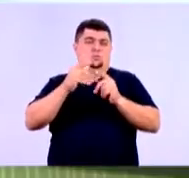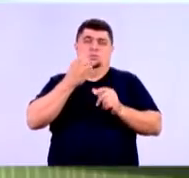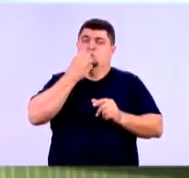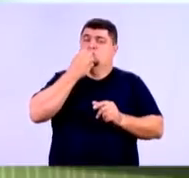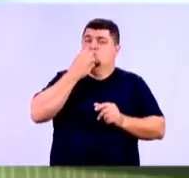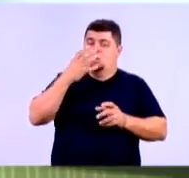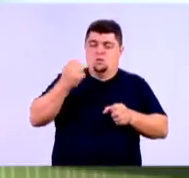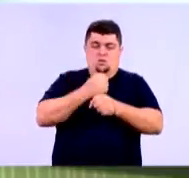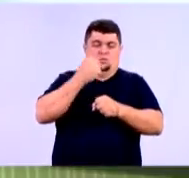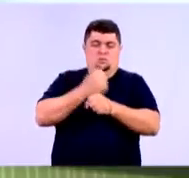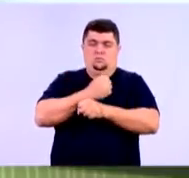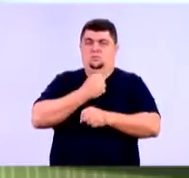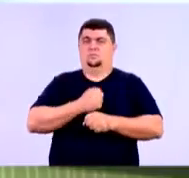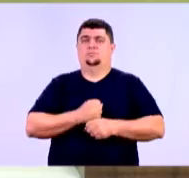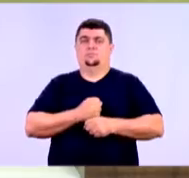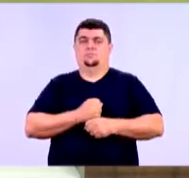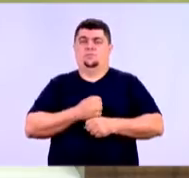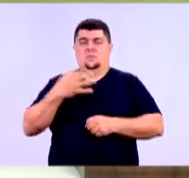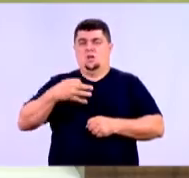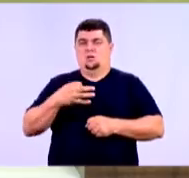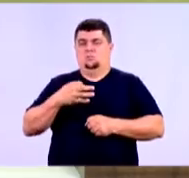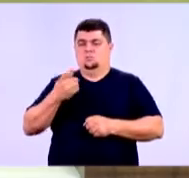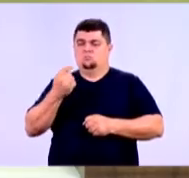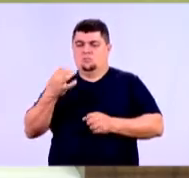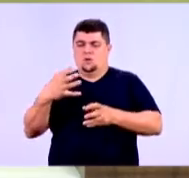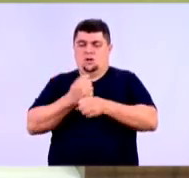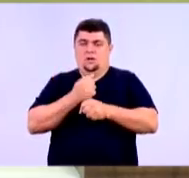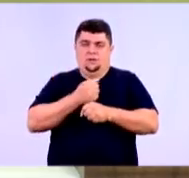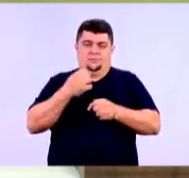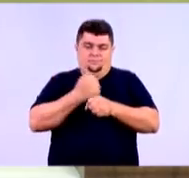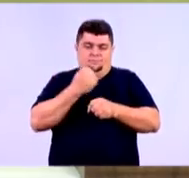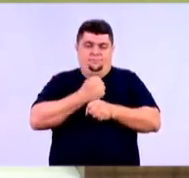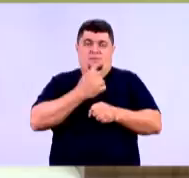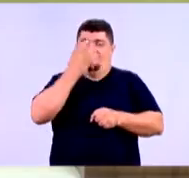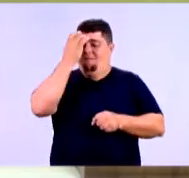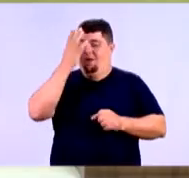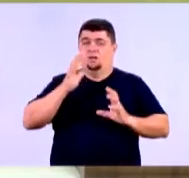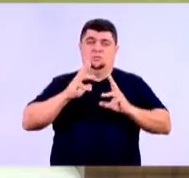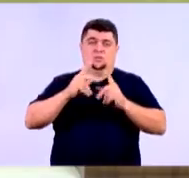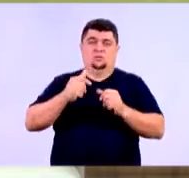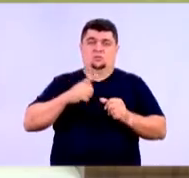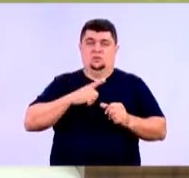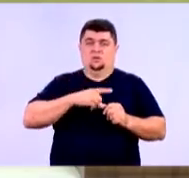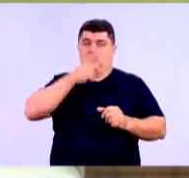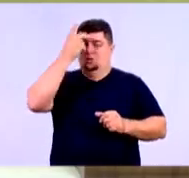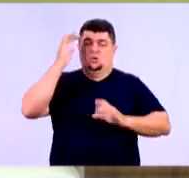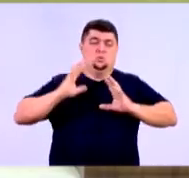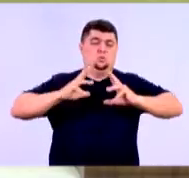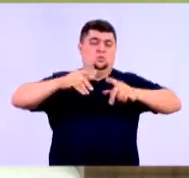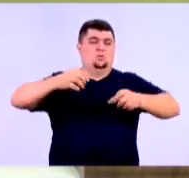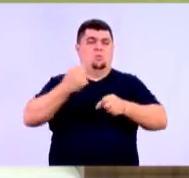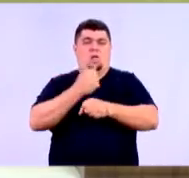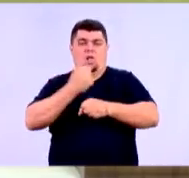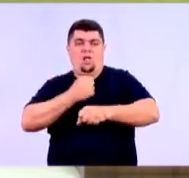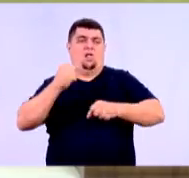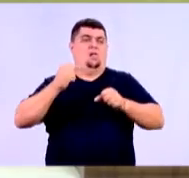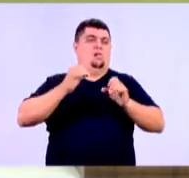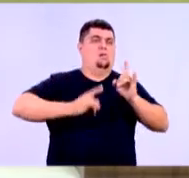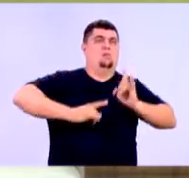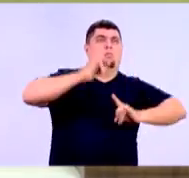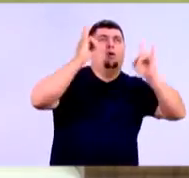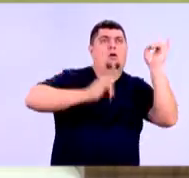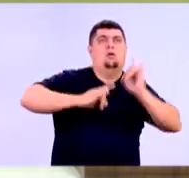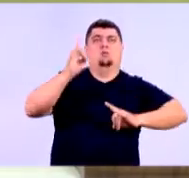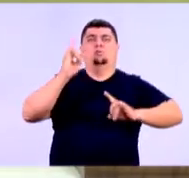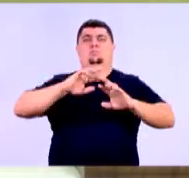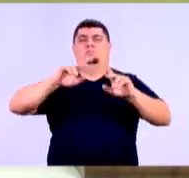da construção civil. Exatamente. O crédito para a construção civil foi bastante facilitado, o que causou essa explosão da construção civil. Então, esse